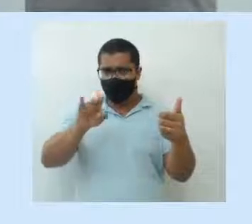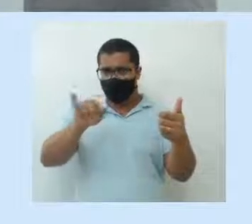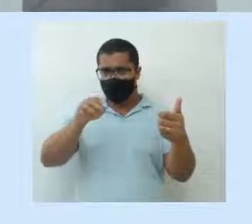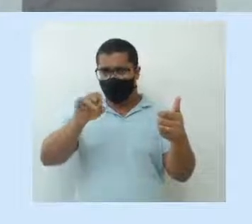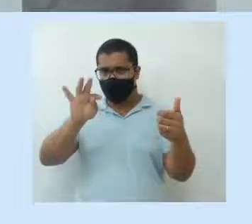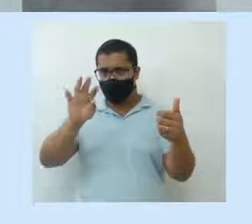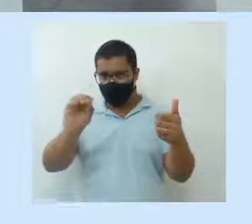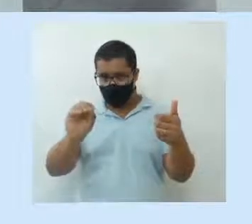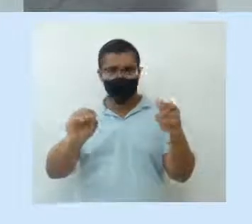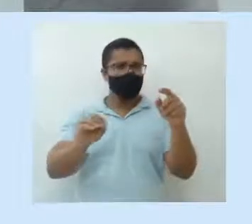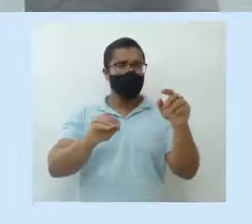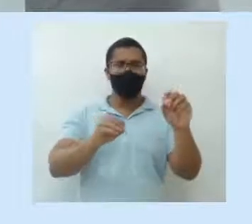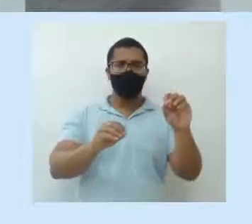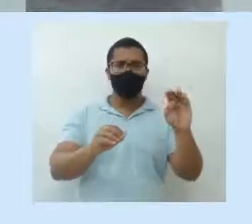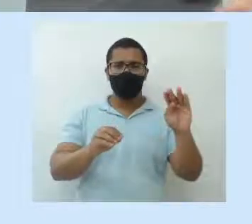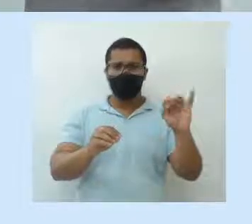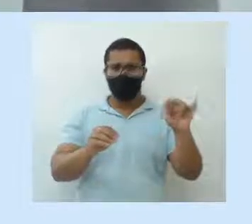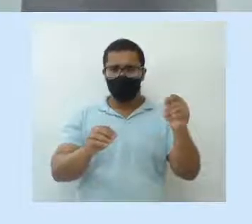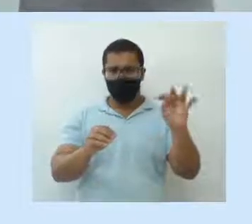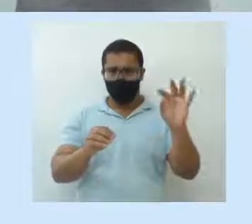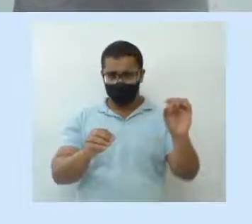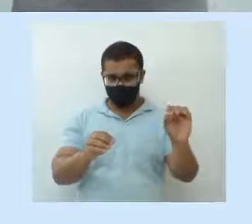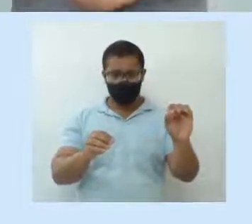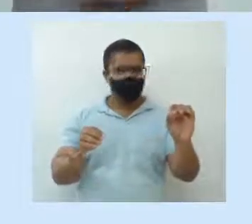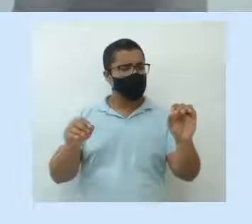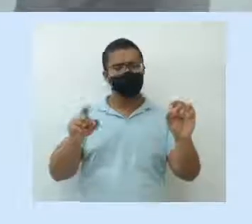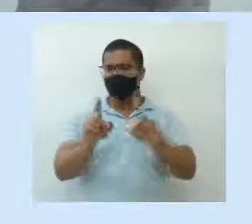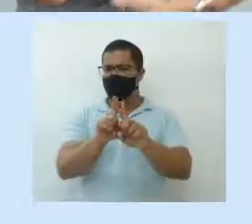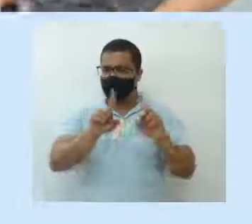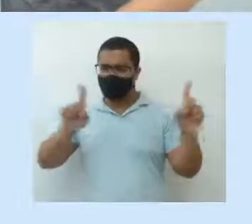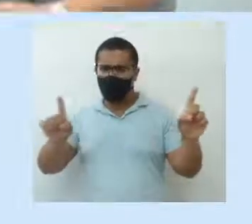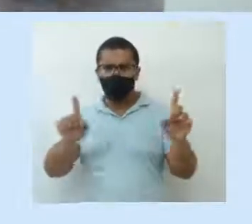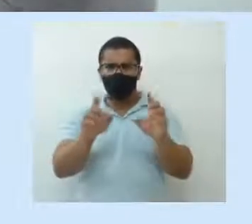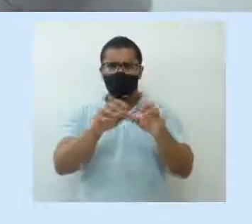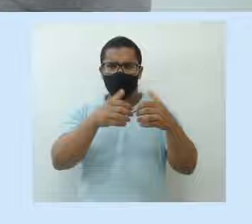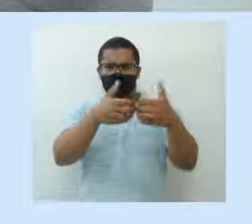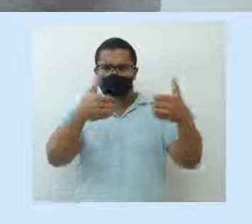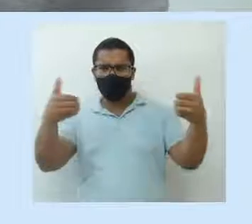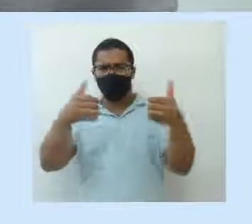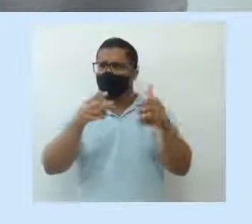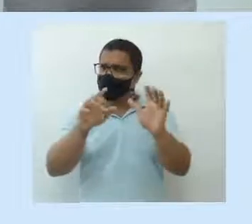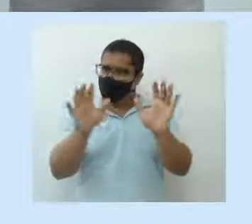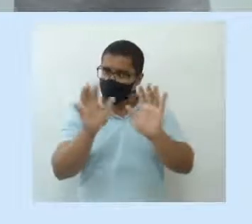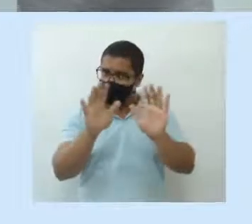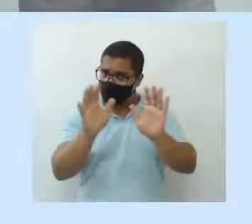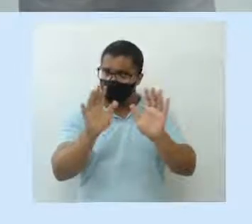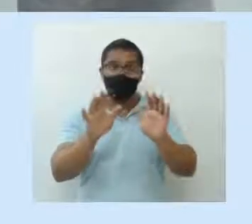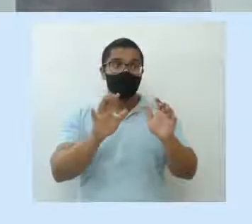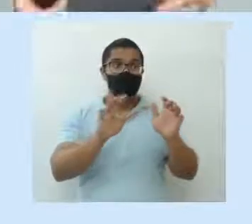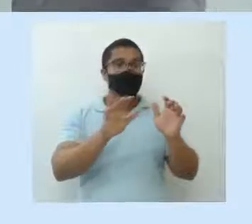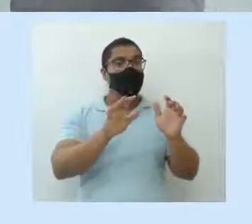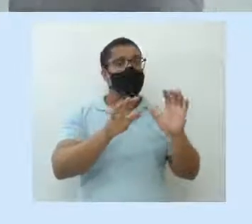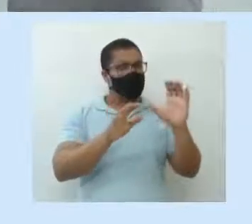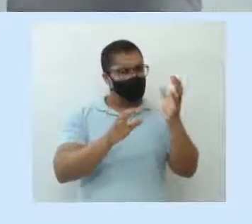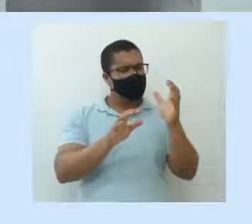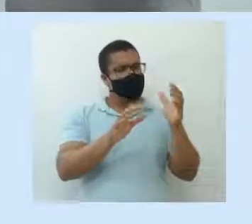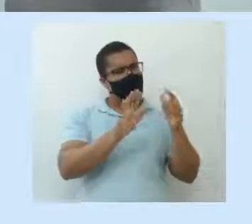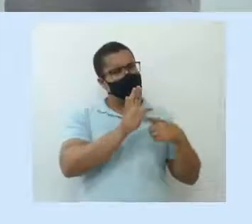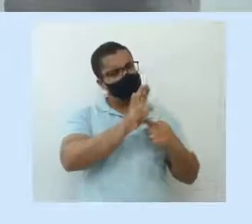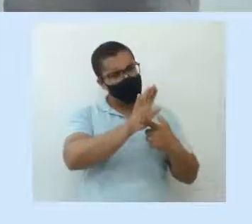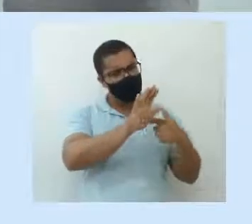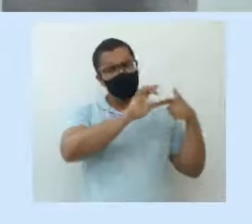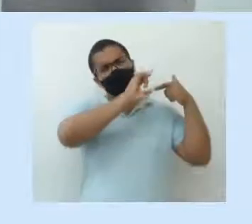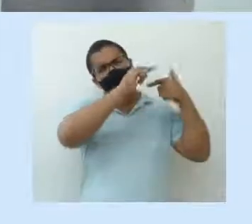critica essa separação entre sujeito e objeto. Isso que era tradicional das ciências. Então, esse é